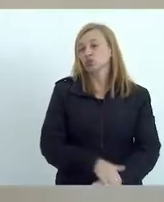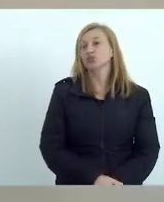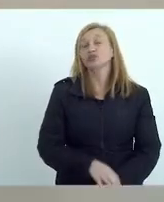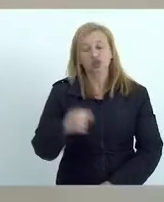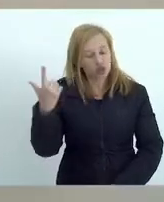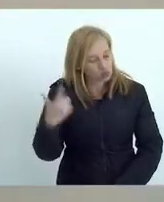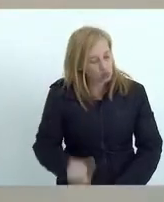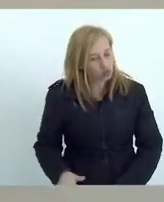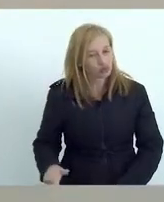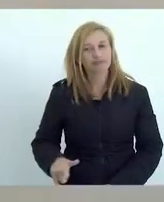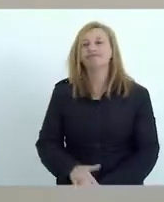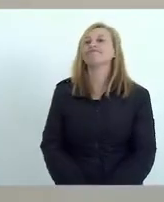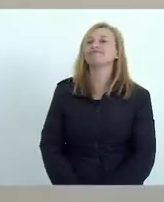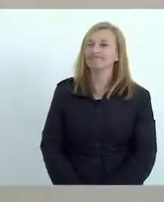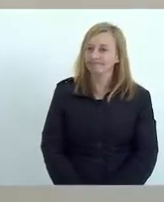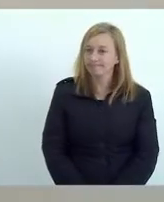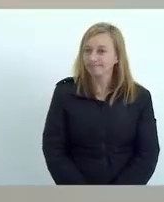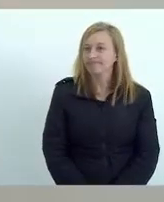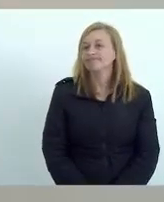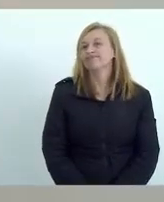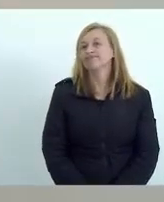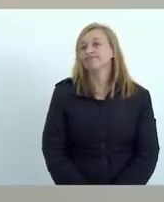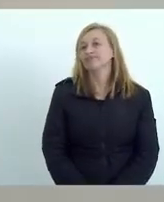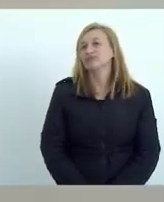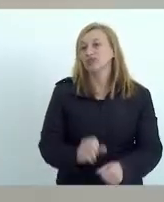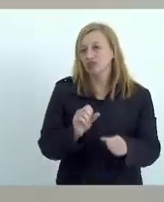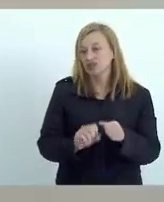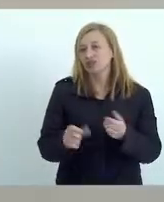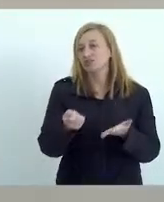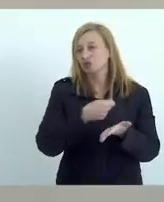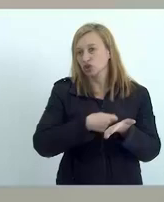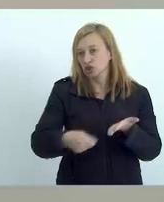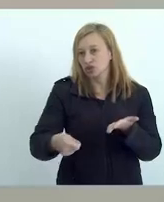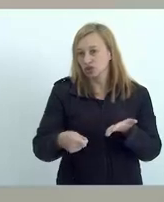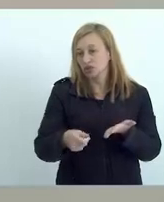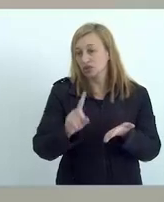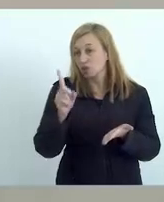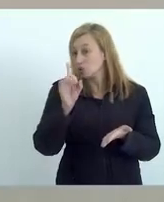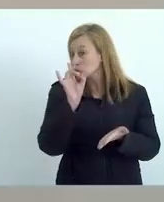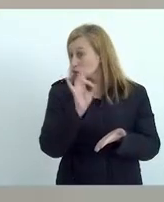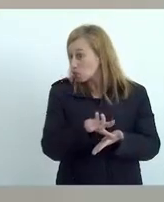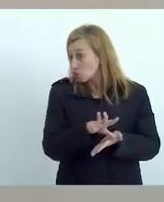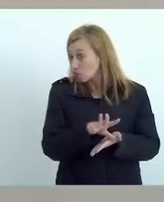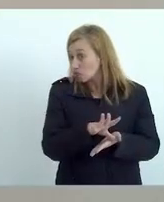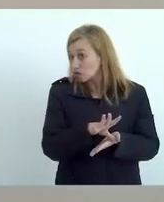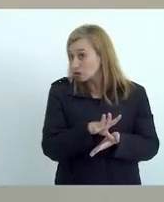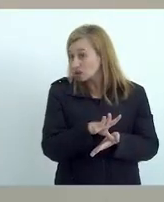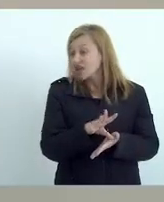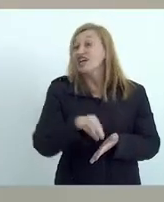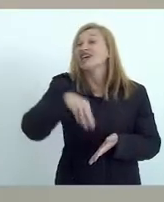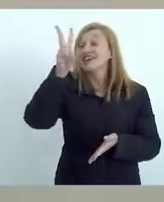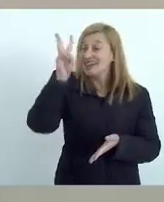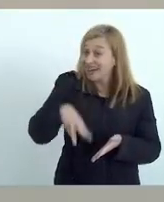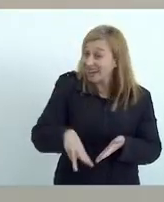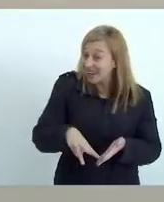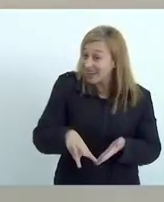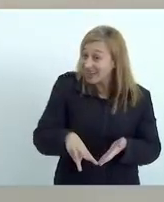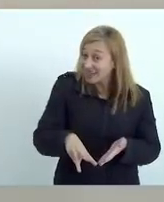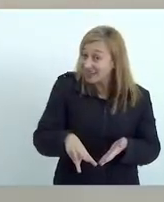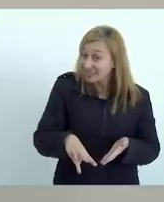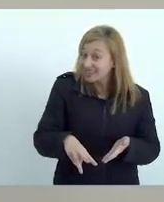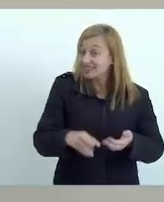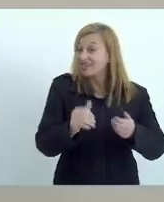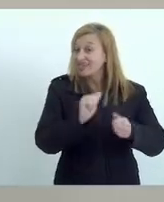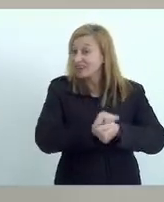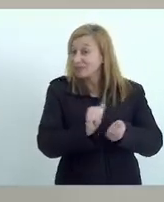o e de novo nós fizemos a nossa inscrições não só e quem estava apto nesse